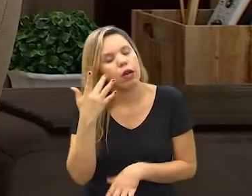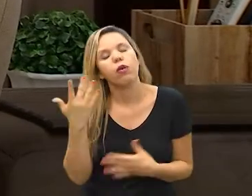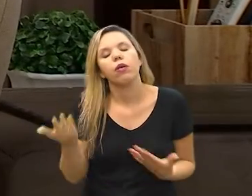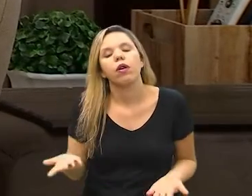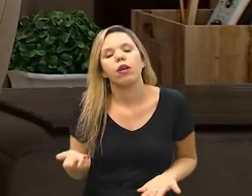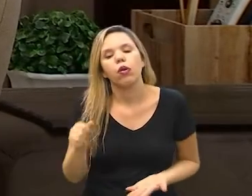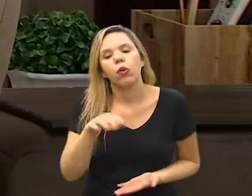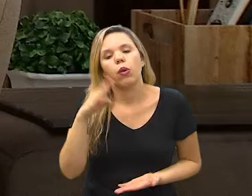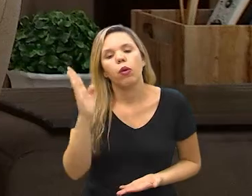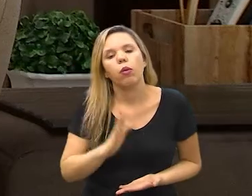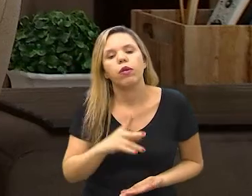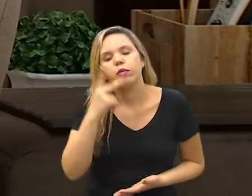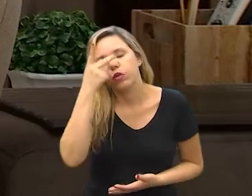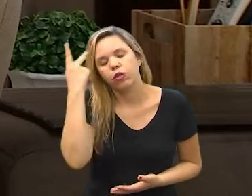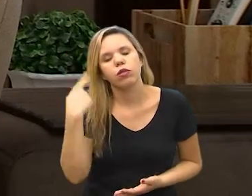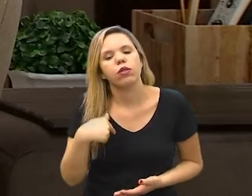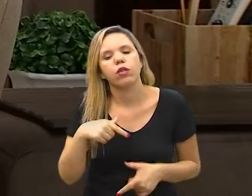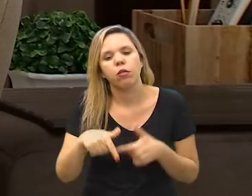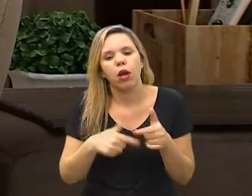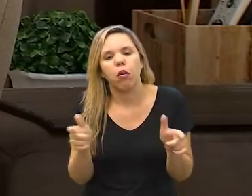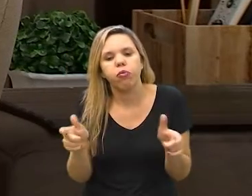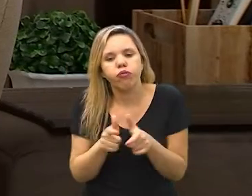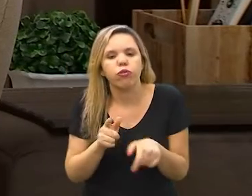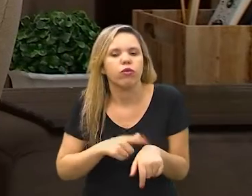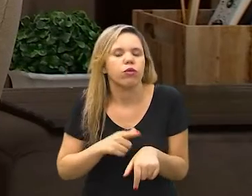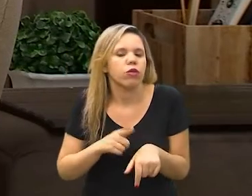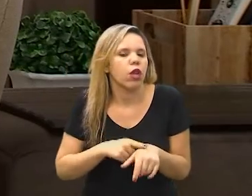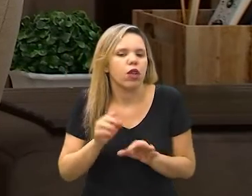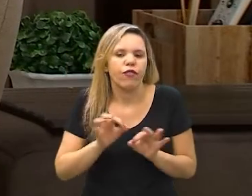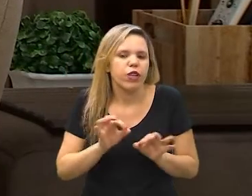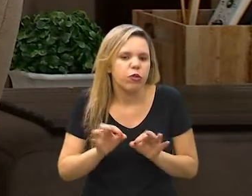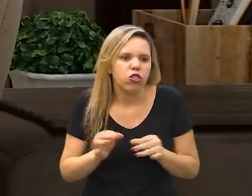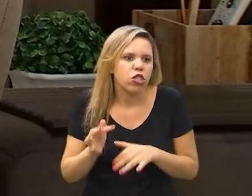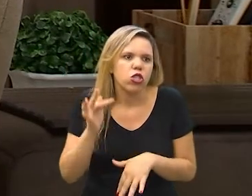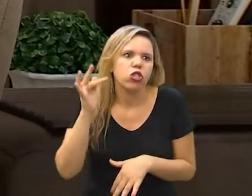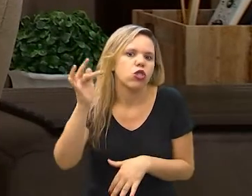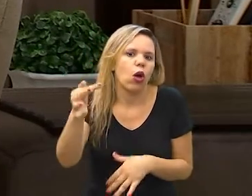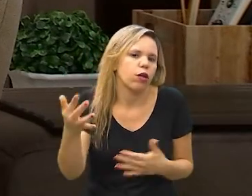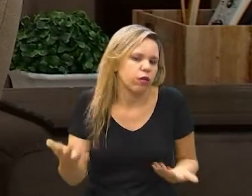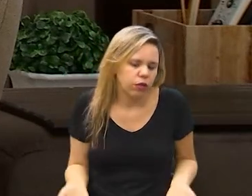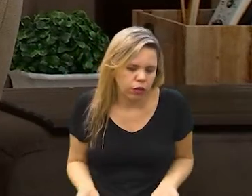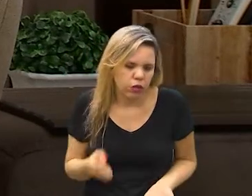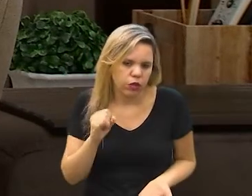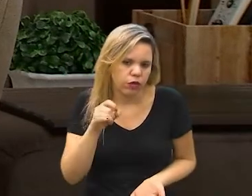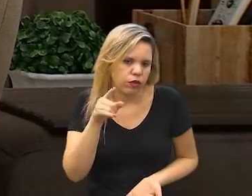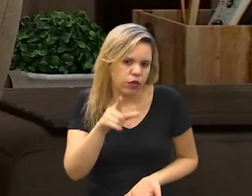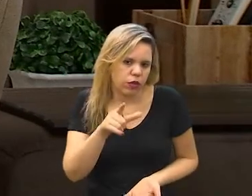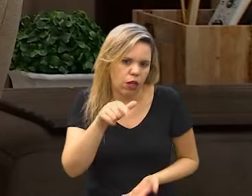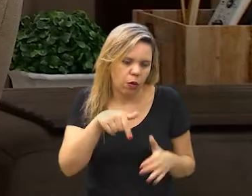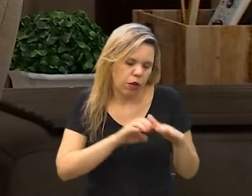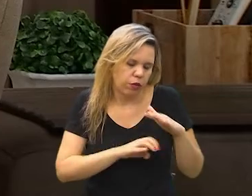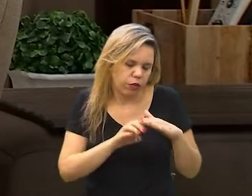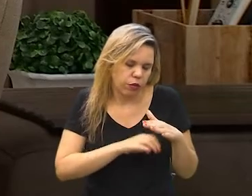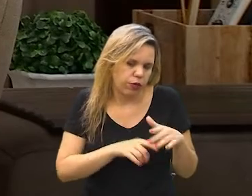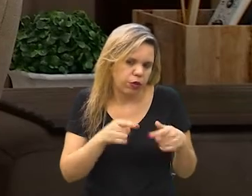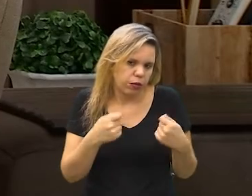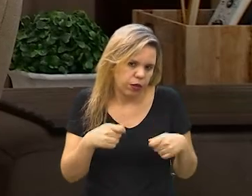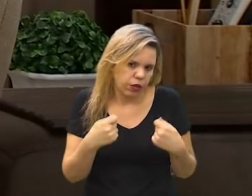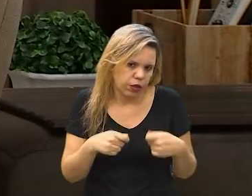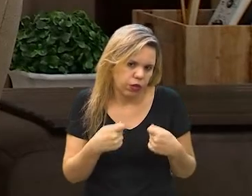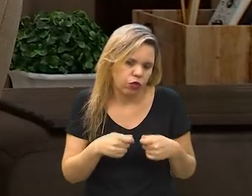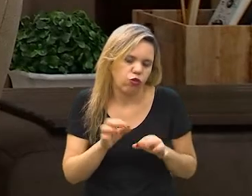geral, o brasileiro ele trabalha a curto prazo, ele não faz projeções. E se você é uma empresa, você